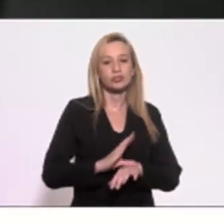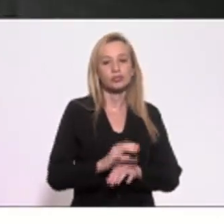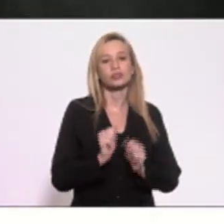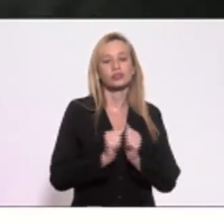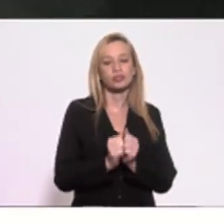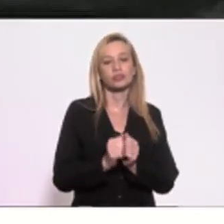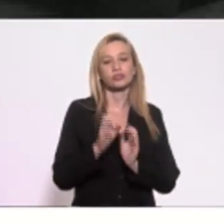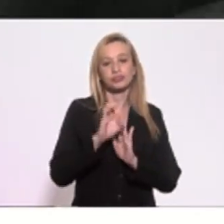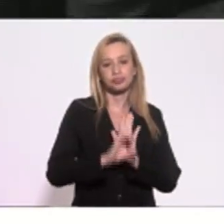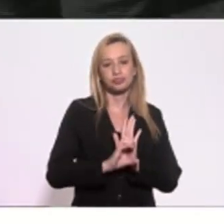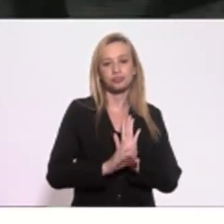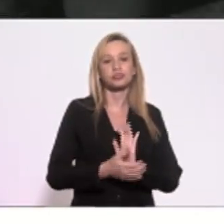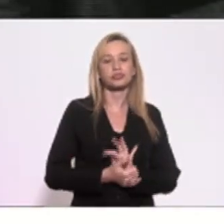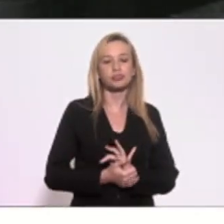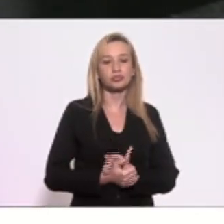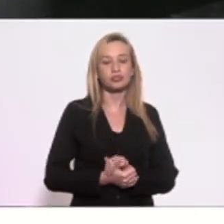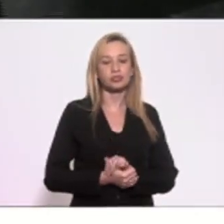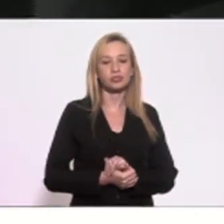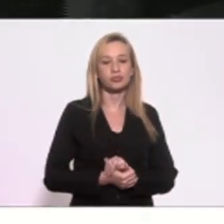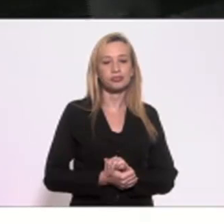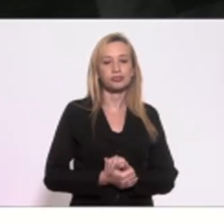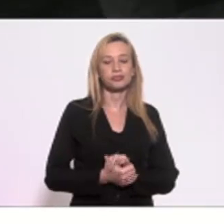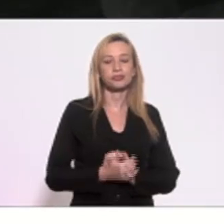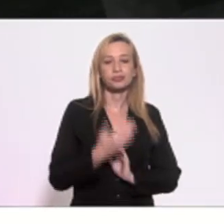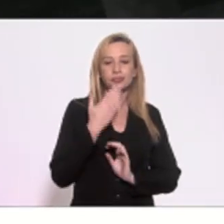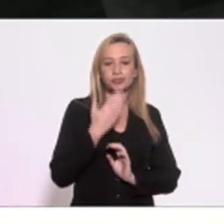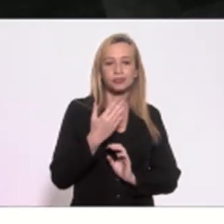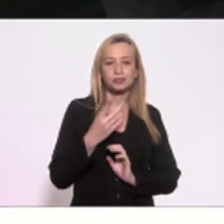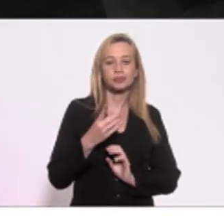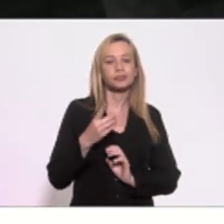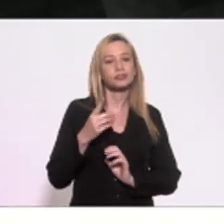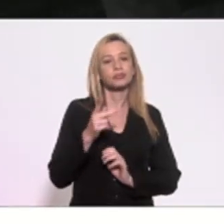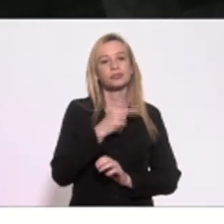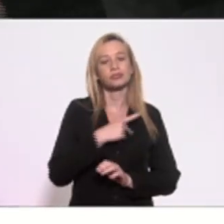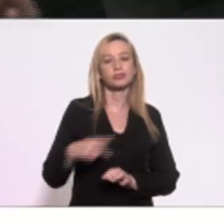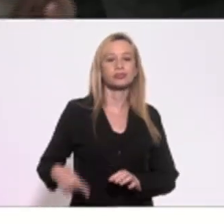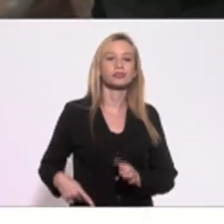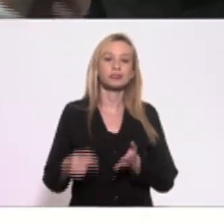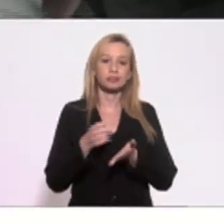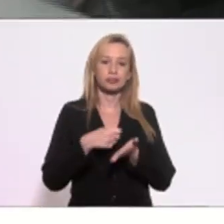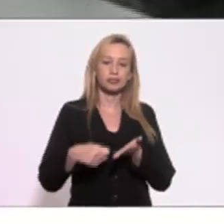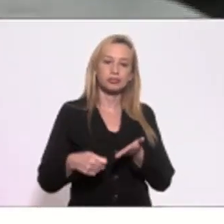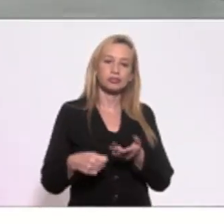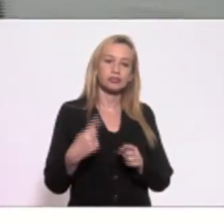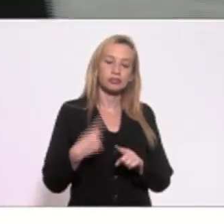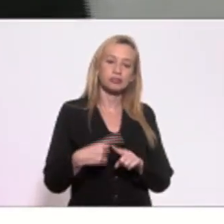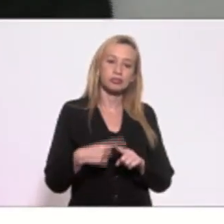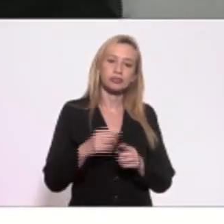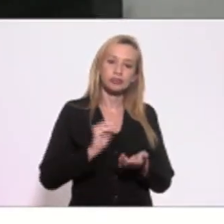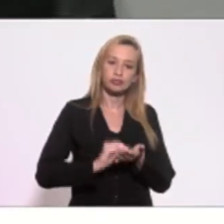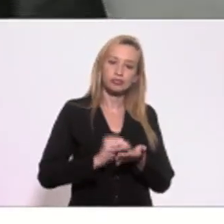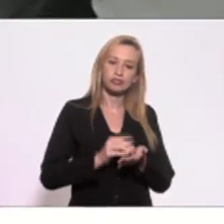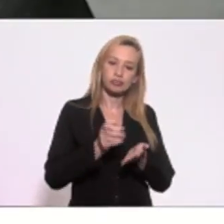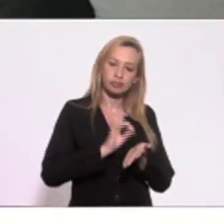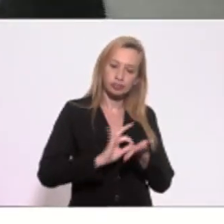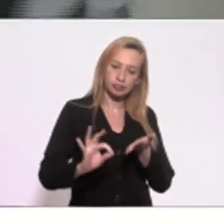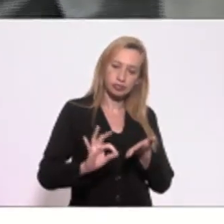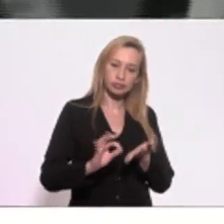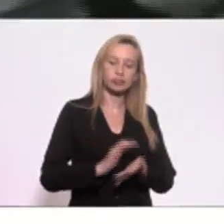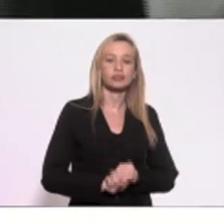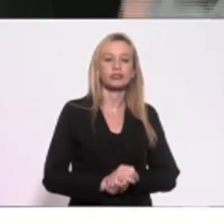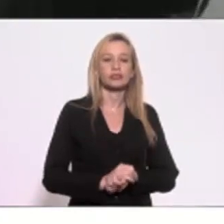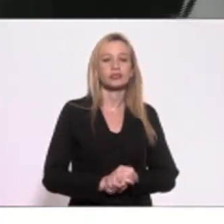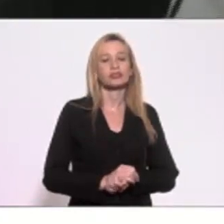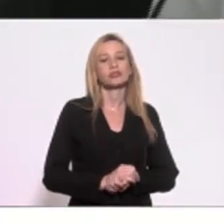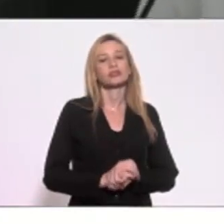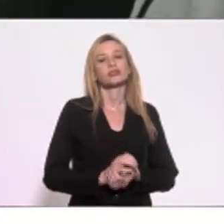com emendas. Eu só peço autorização, Vossa Excelência, para a leitura, porque não está assinado ainda, e pelo menos fica consignado o conteúdo.